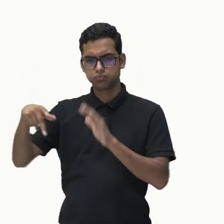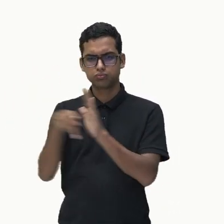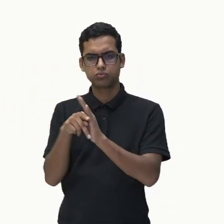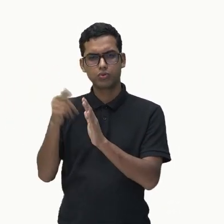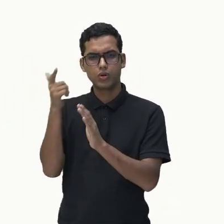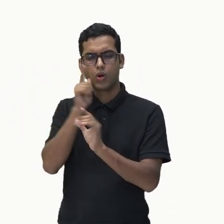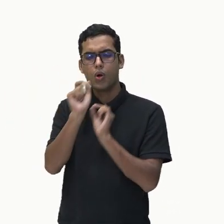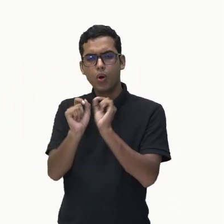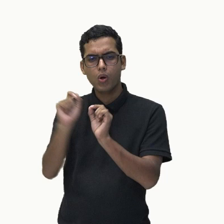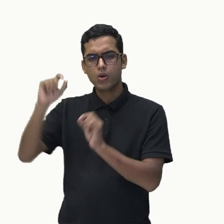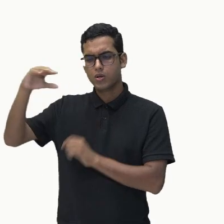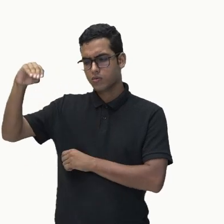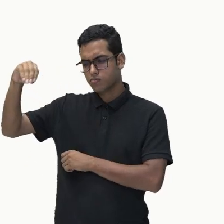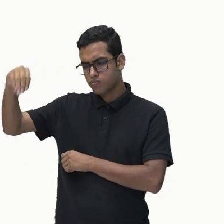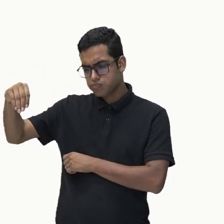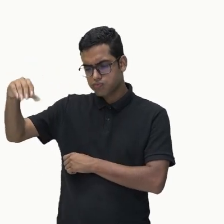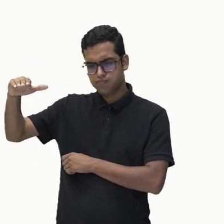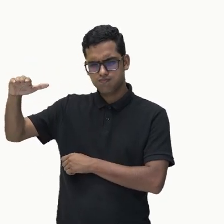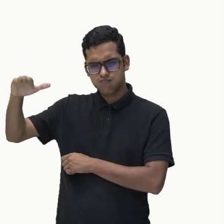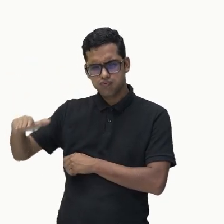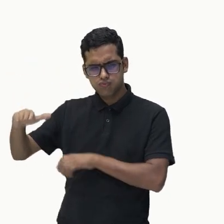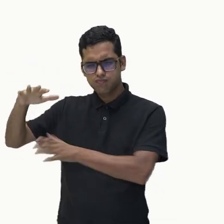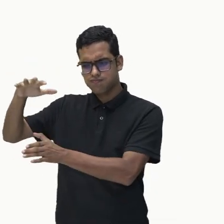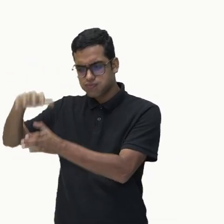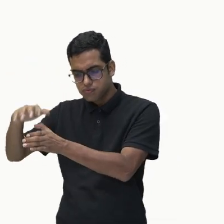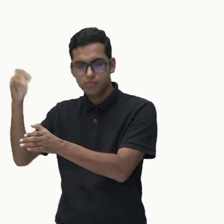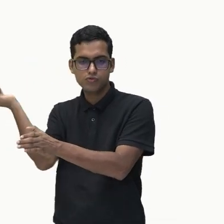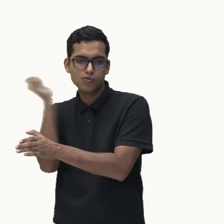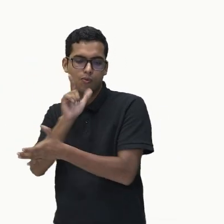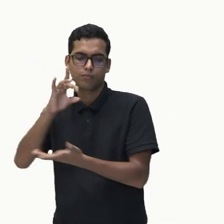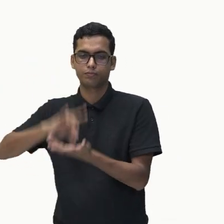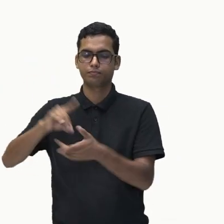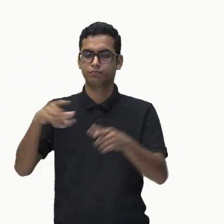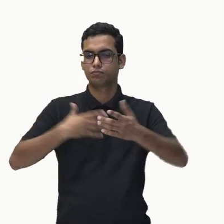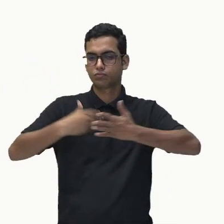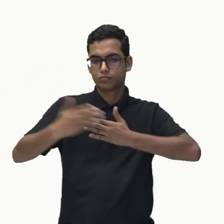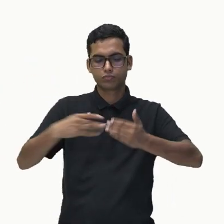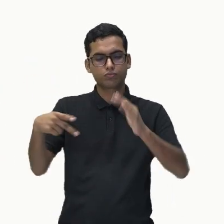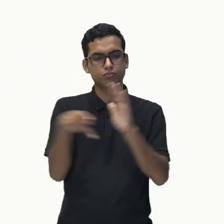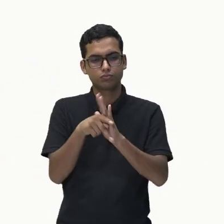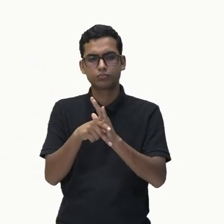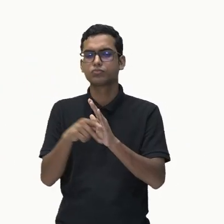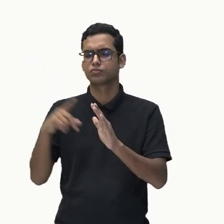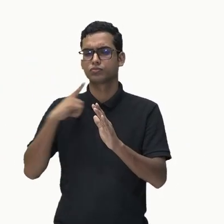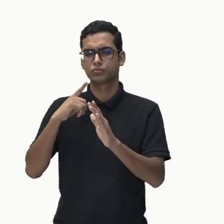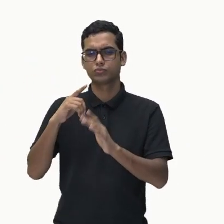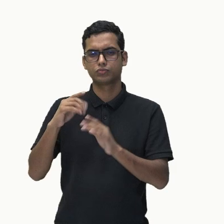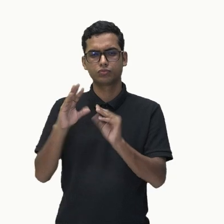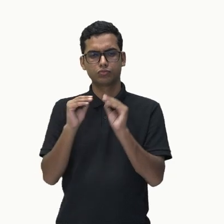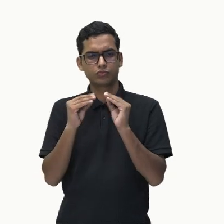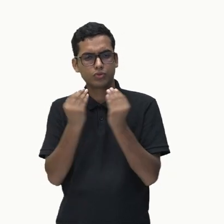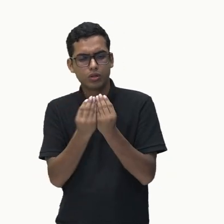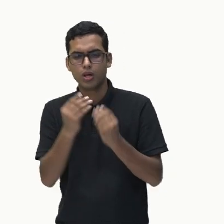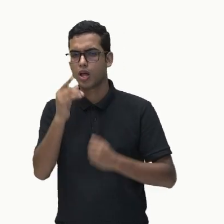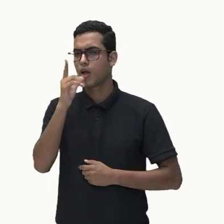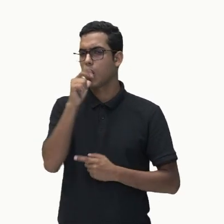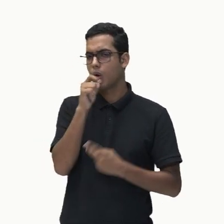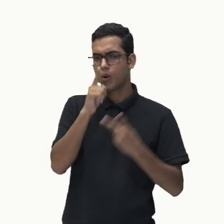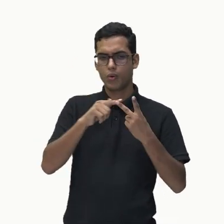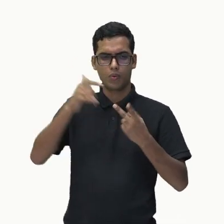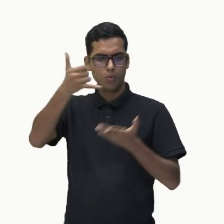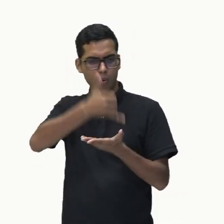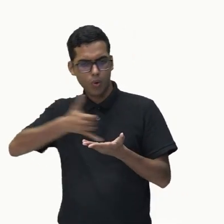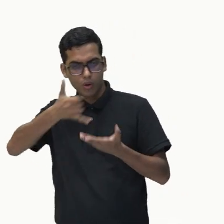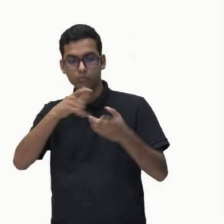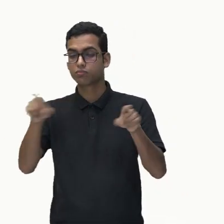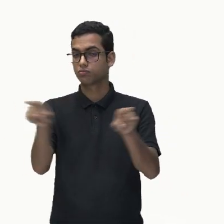certo? Mas pode ser qualquer fluido, que qualquer fluido vai também obedecer o Teorema de Pascal. Pode ser a água, pode ser o óleo,